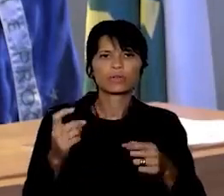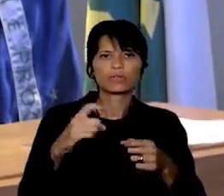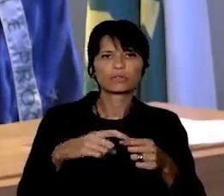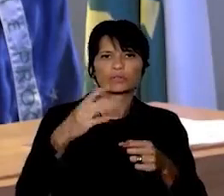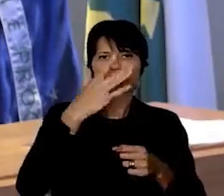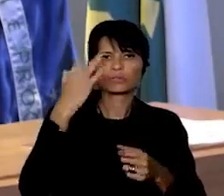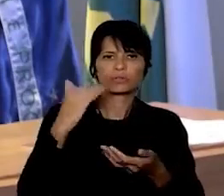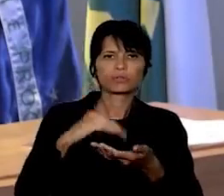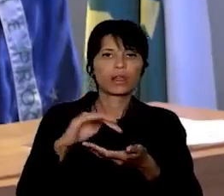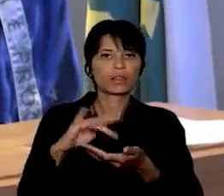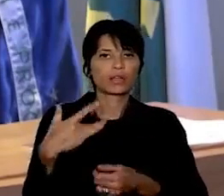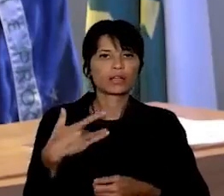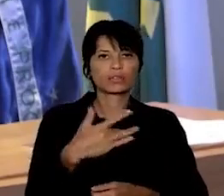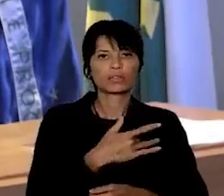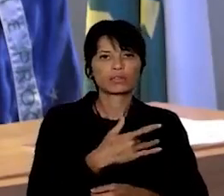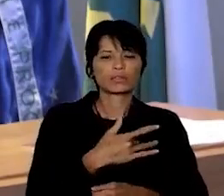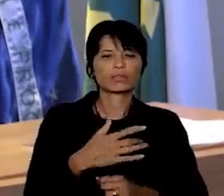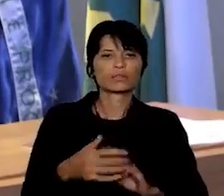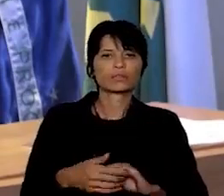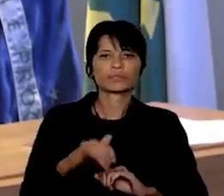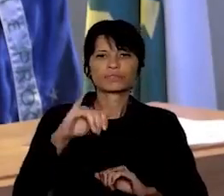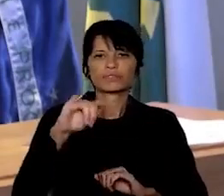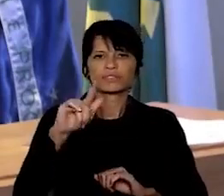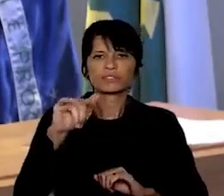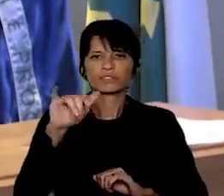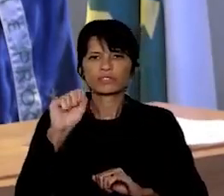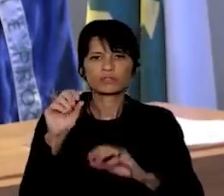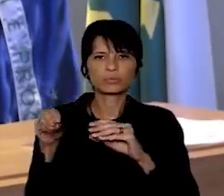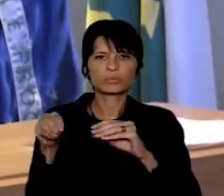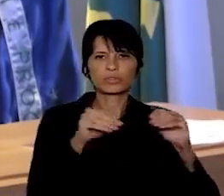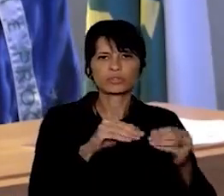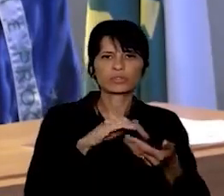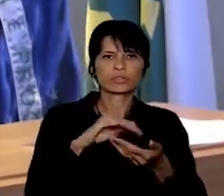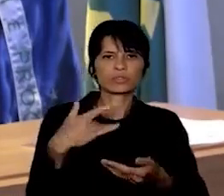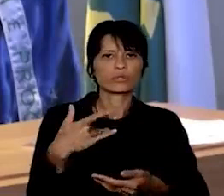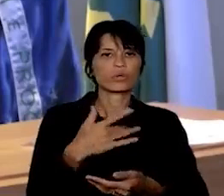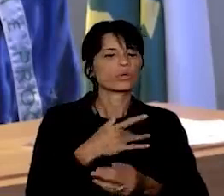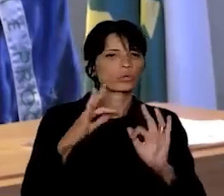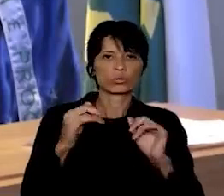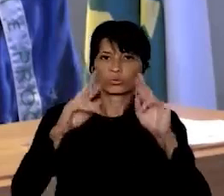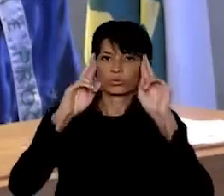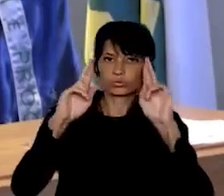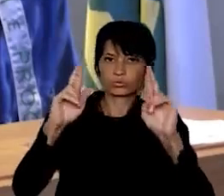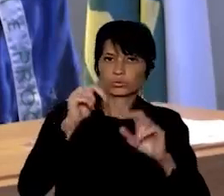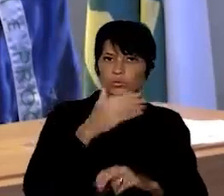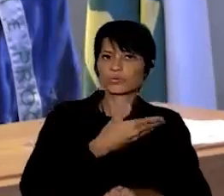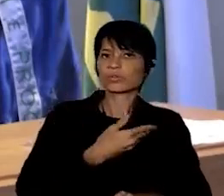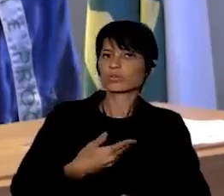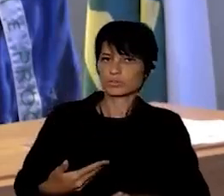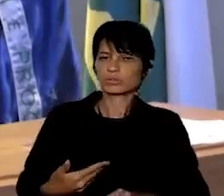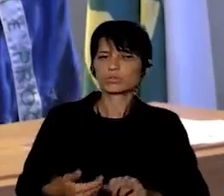da Secretaria de Saúde do iges para Secretaria de Saúde Com todo respeito a Governadora na boa intenção de fazer